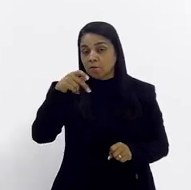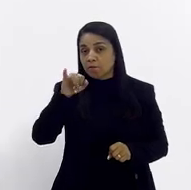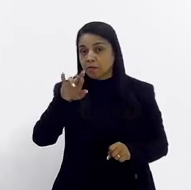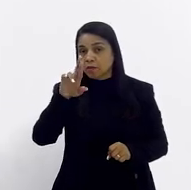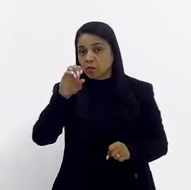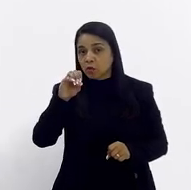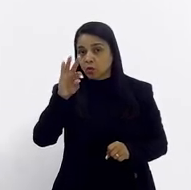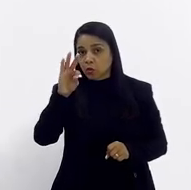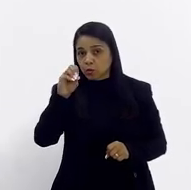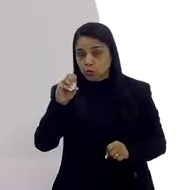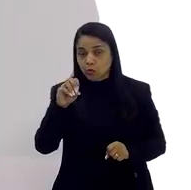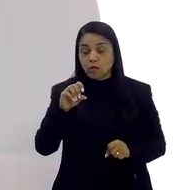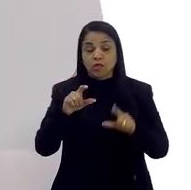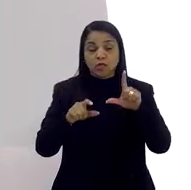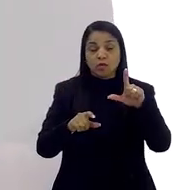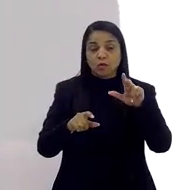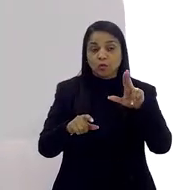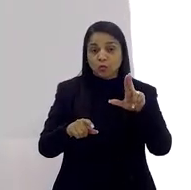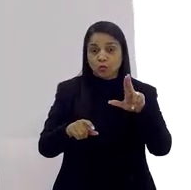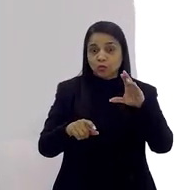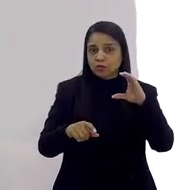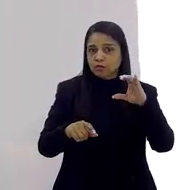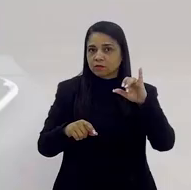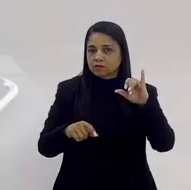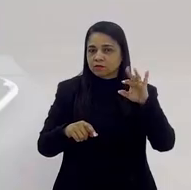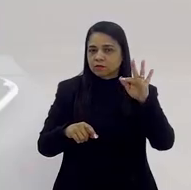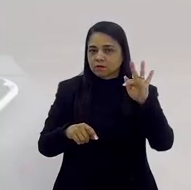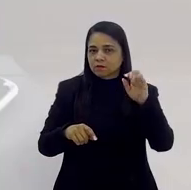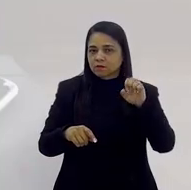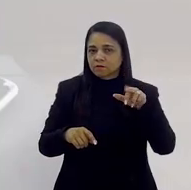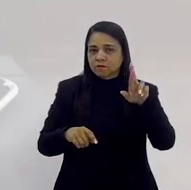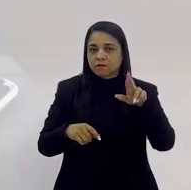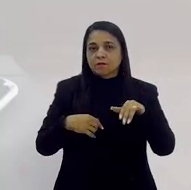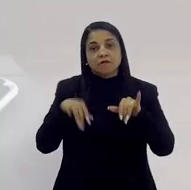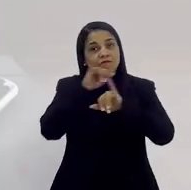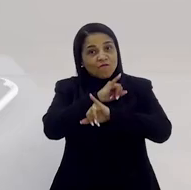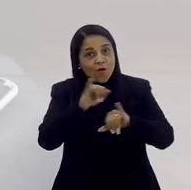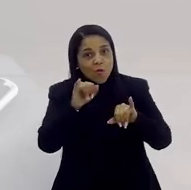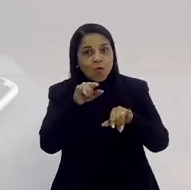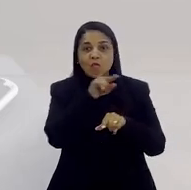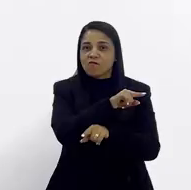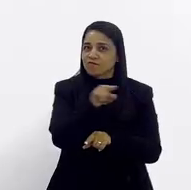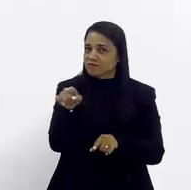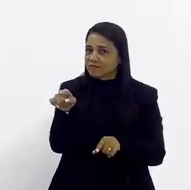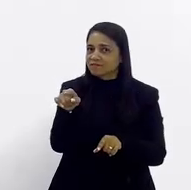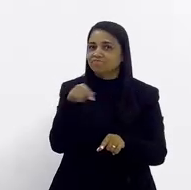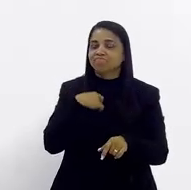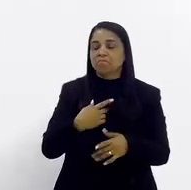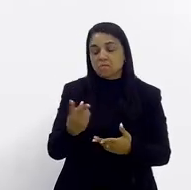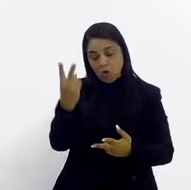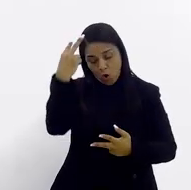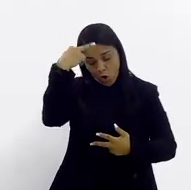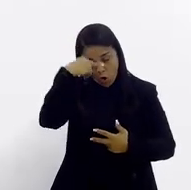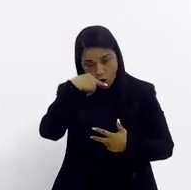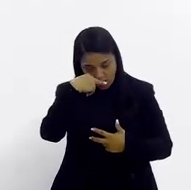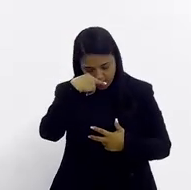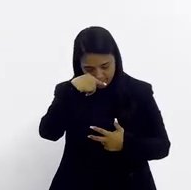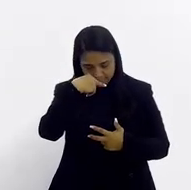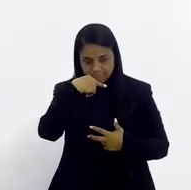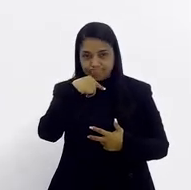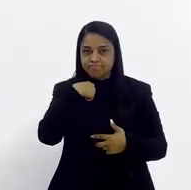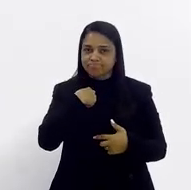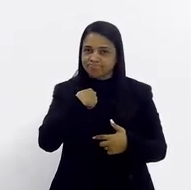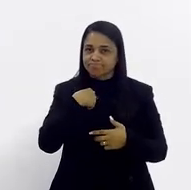Capiroto e Lúcifer falou com vocês então por favor reflita nisso olhe primeiro para dentro